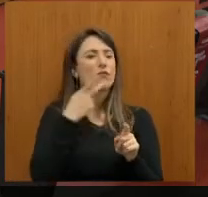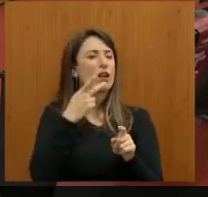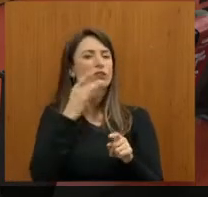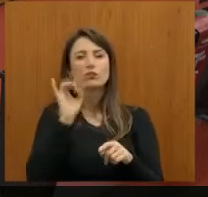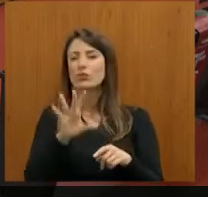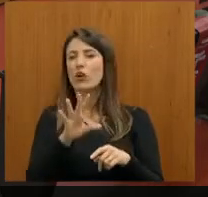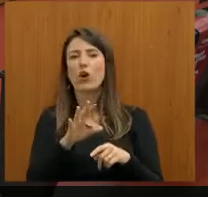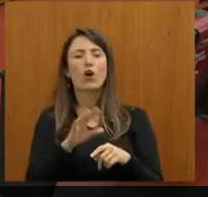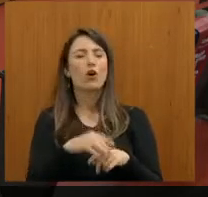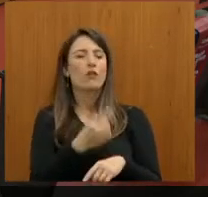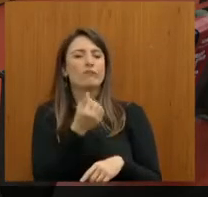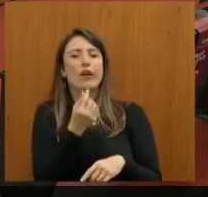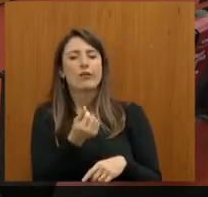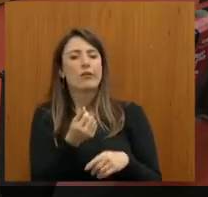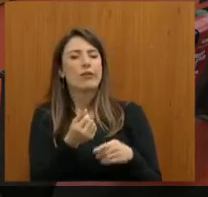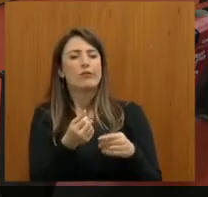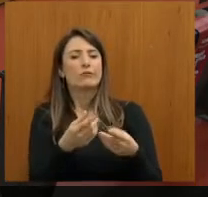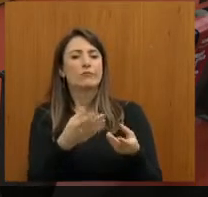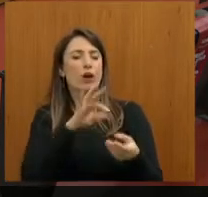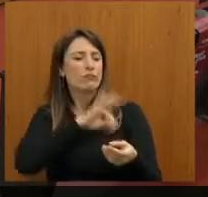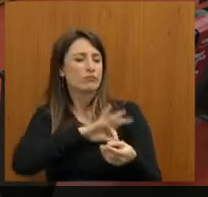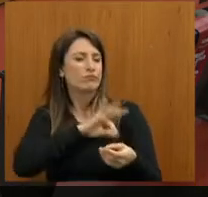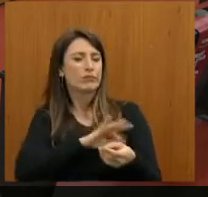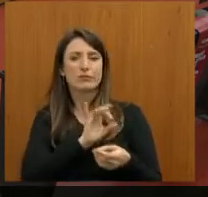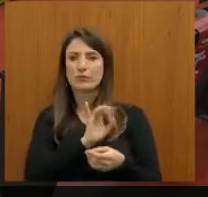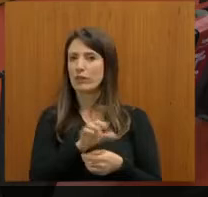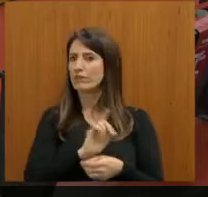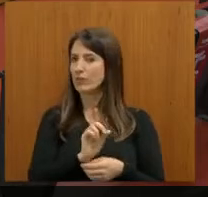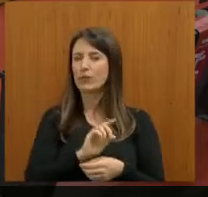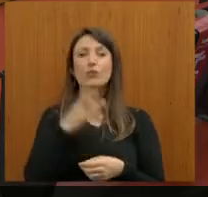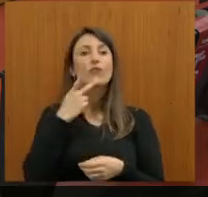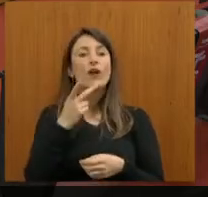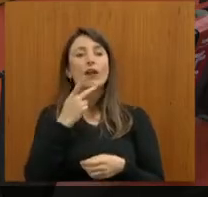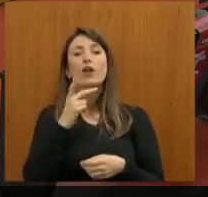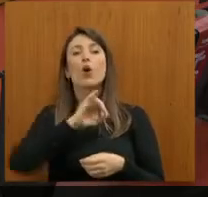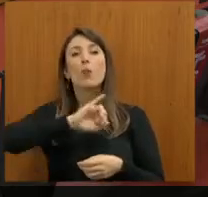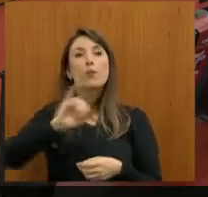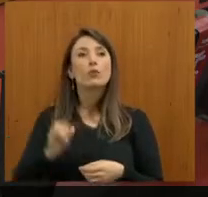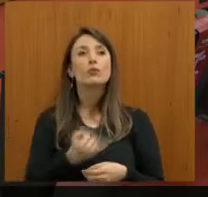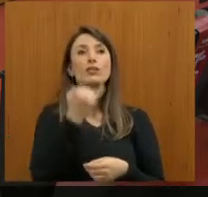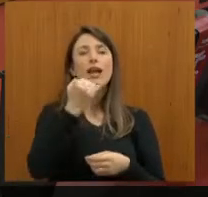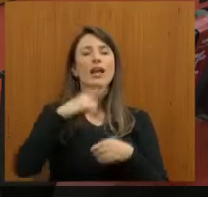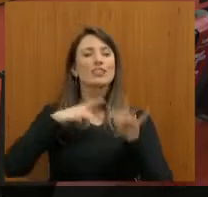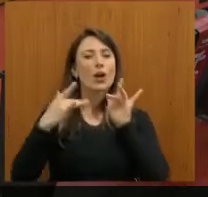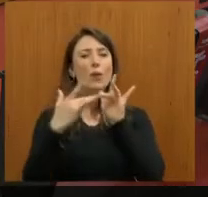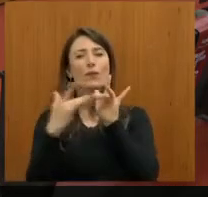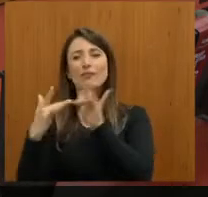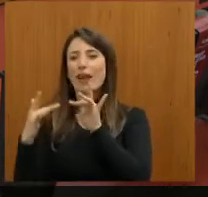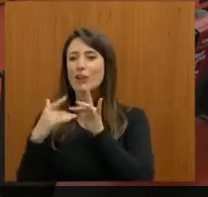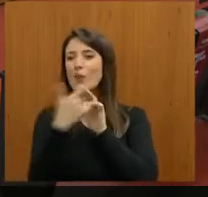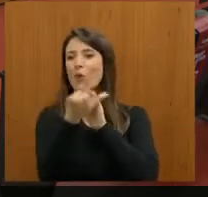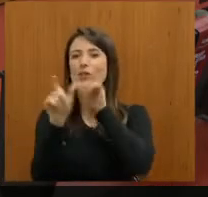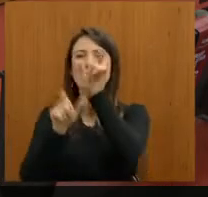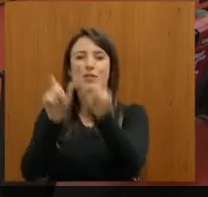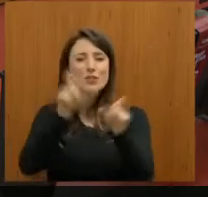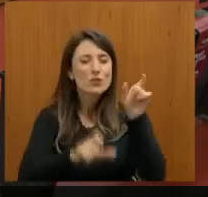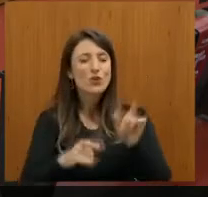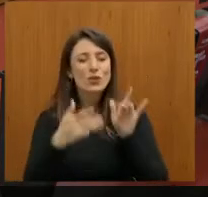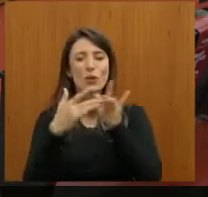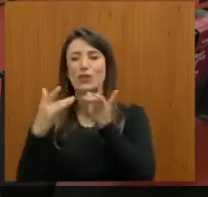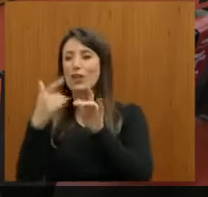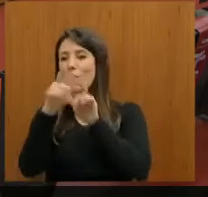que o trabalho foi possível eu tô falando a oportunidade de ter contato com outras pessoas com outras mulheres